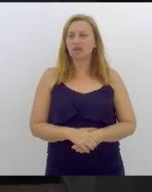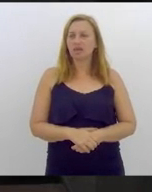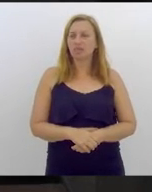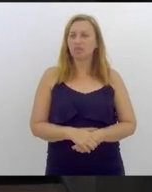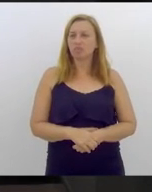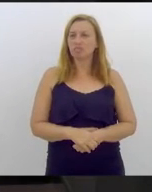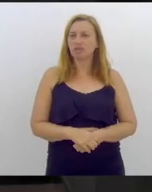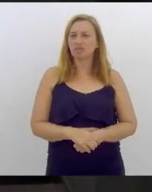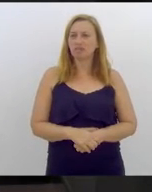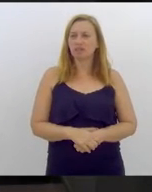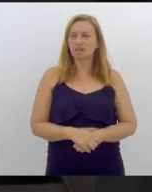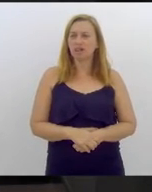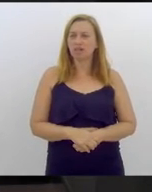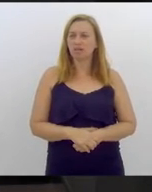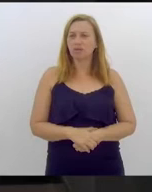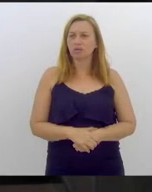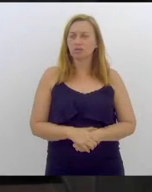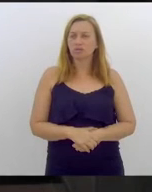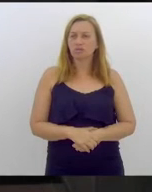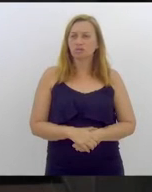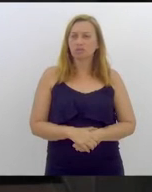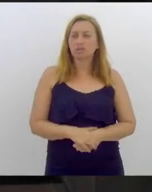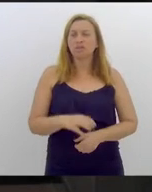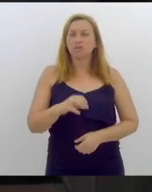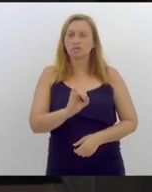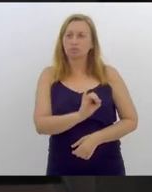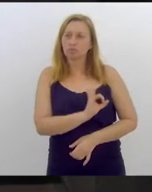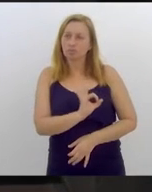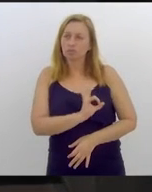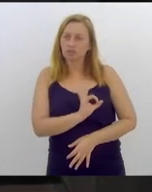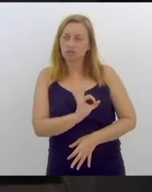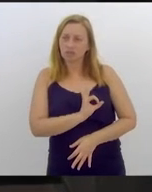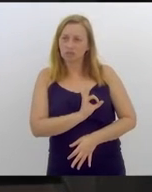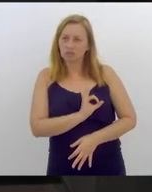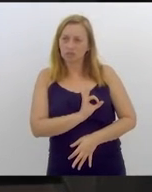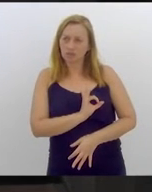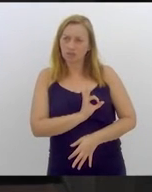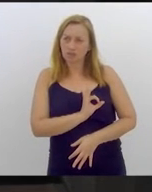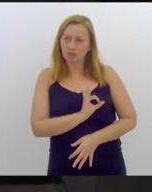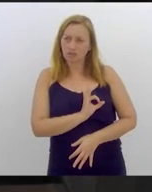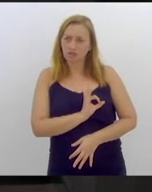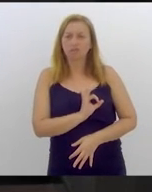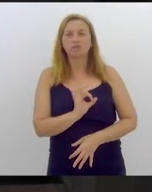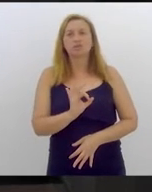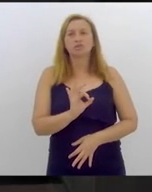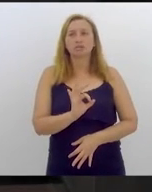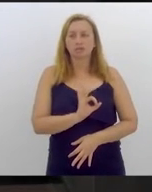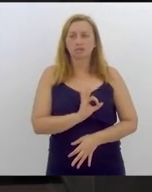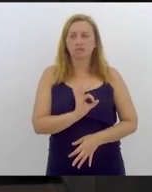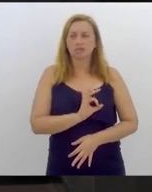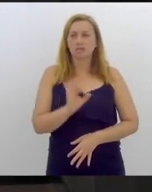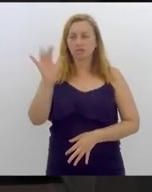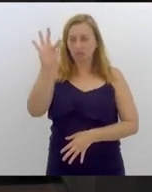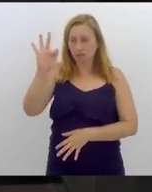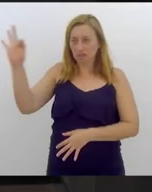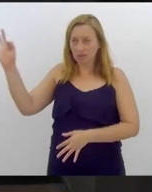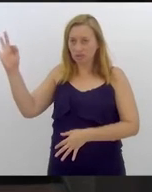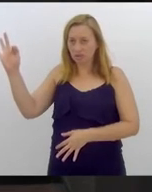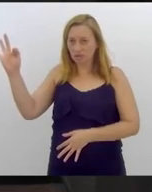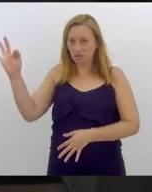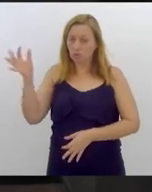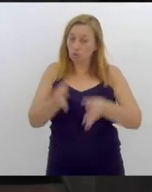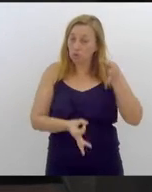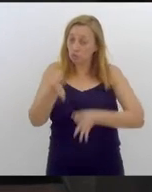se um os policiais da Polícia Federal cumprindo mandato